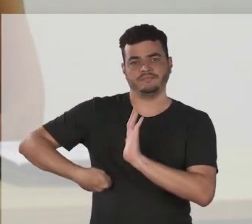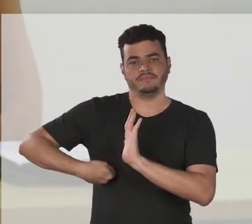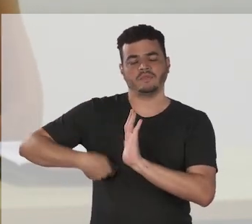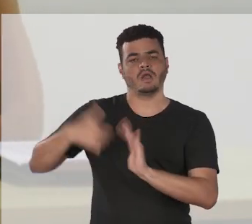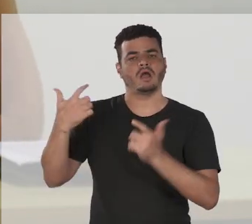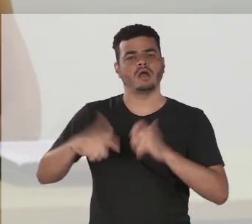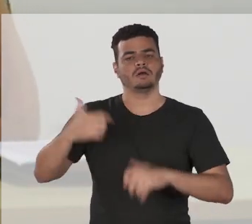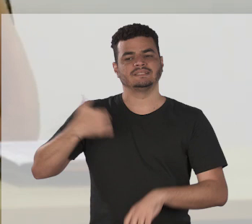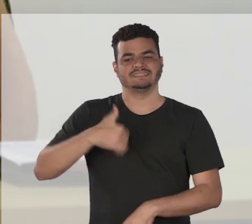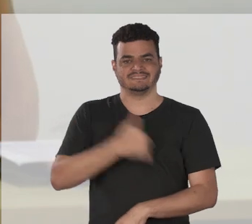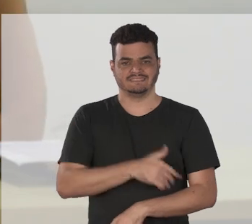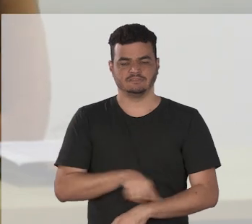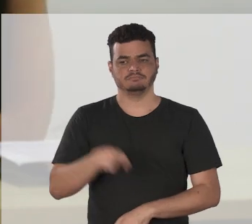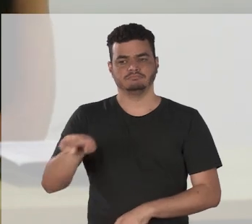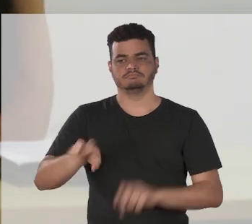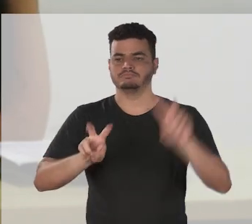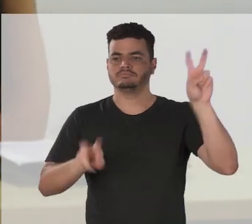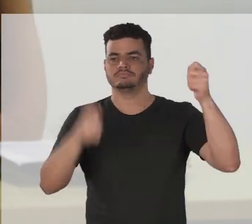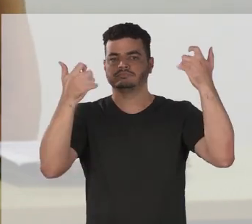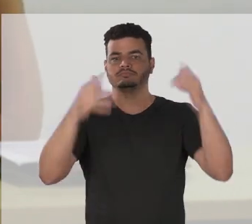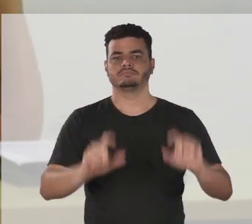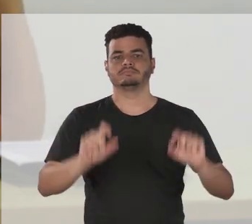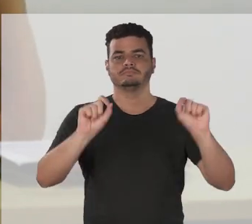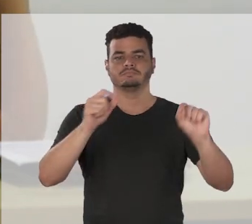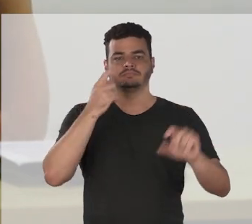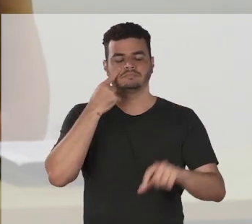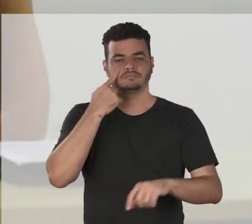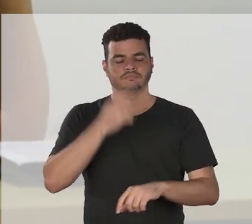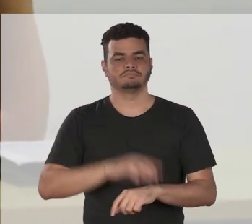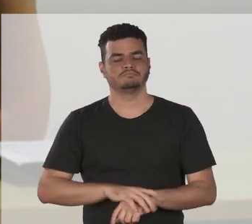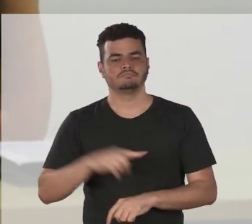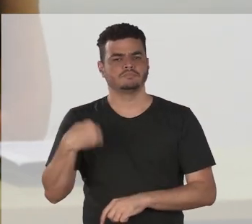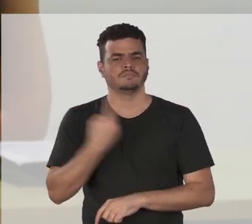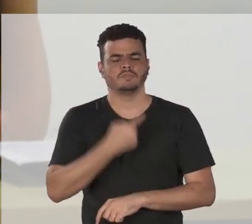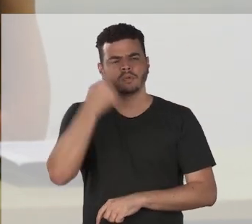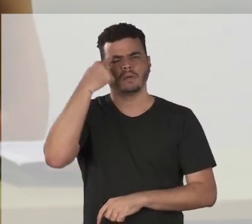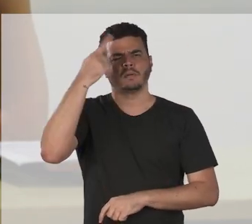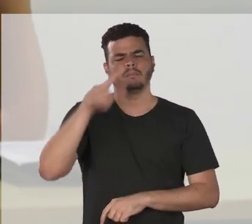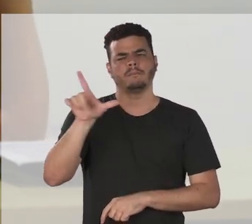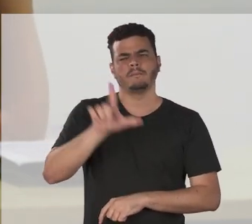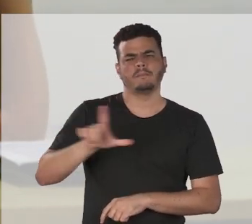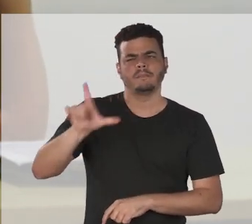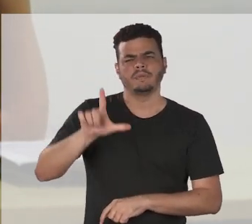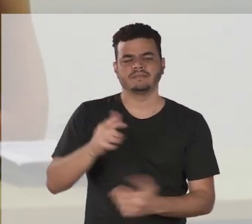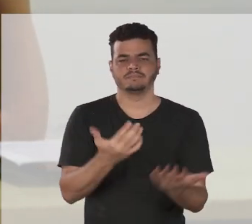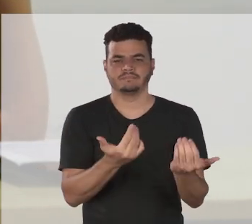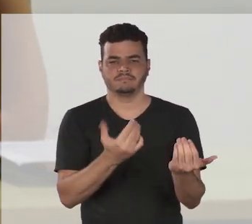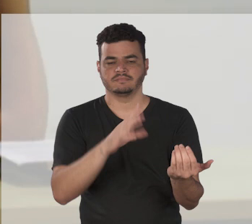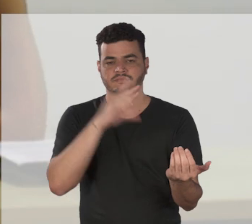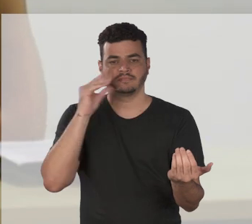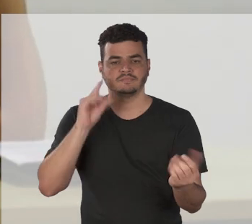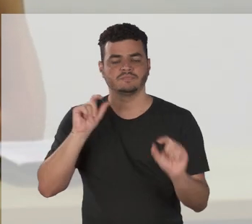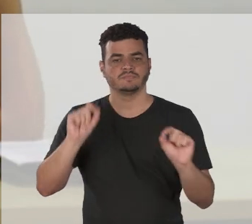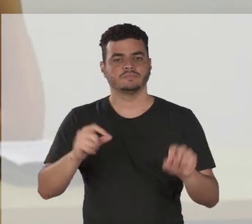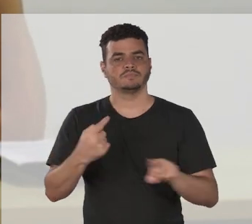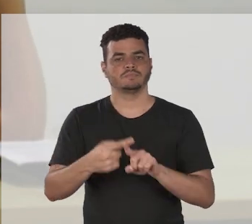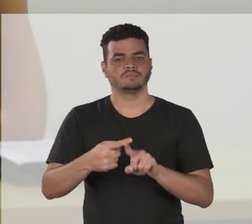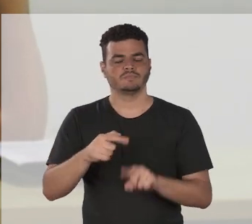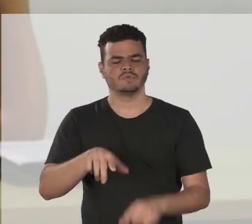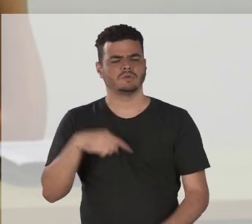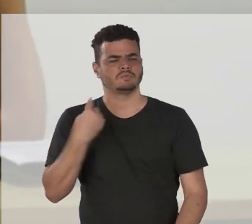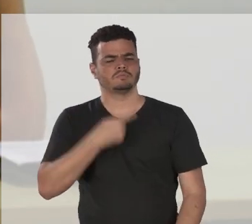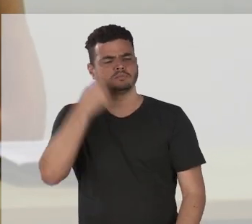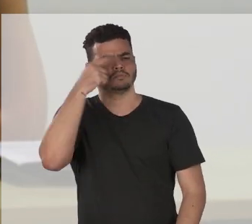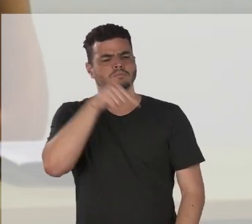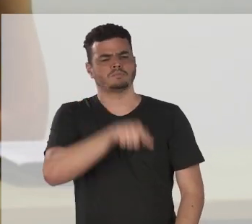argentina. E essa diz assim: a tendência a considerar a literatura infantil e juvenil basicamente porque tem